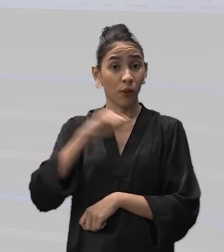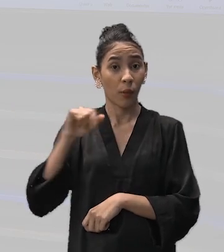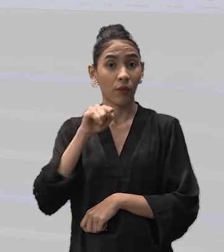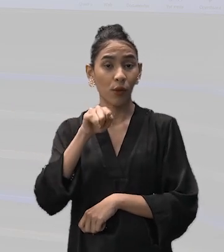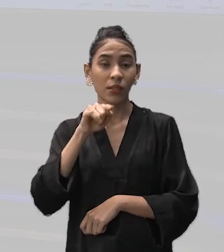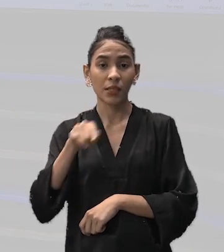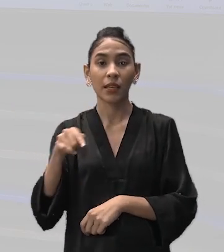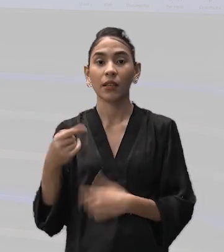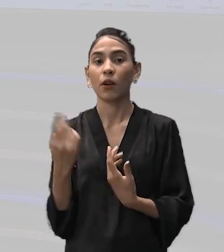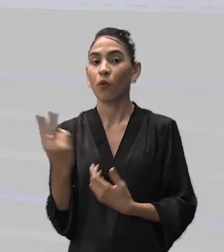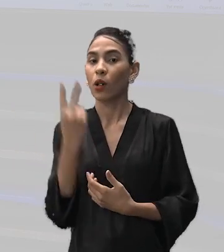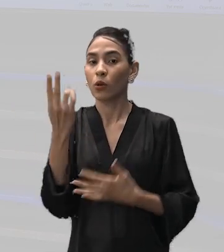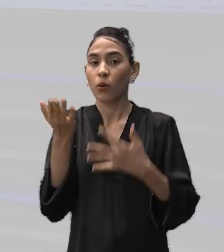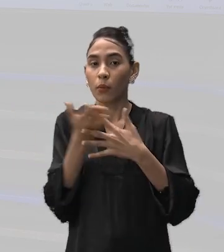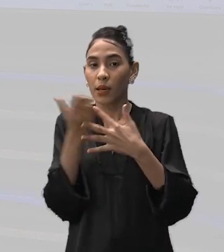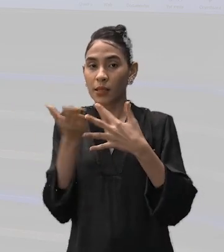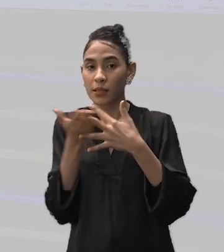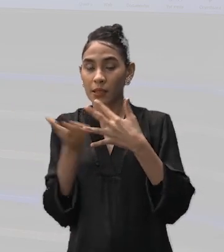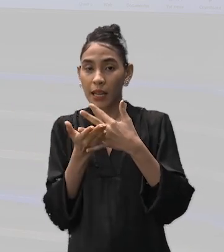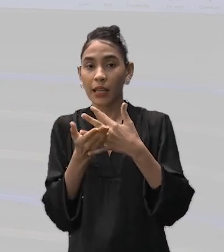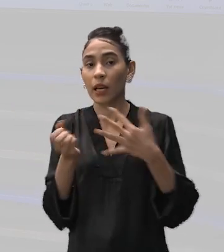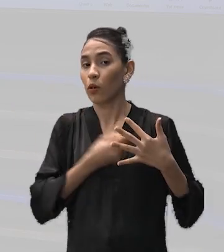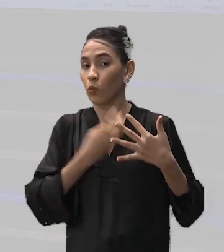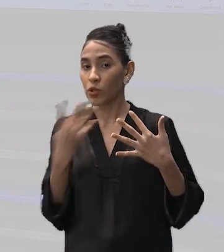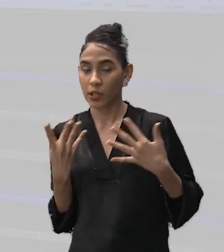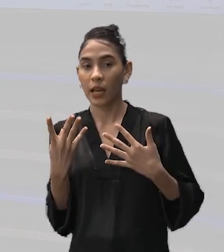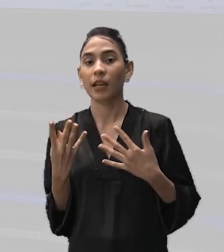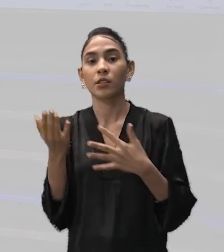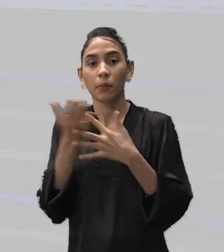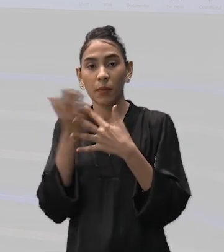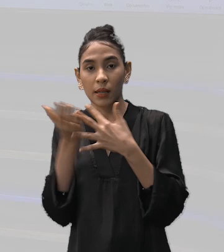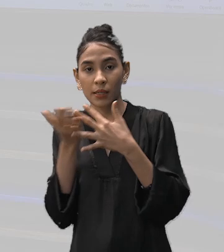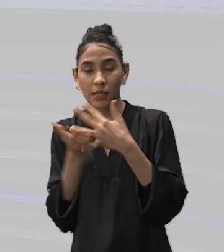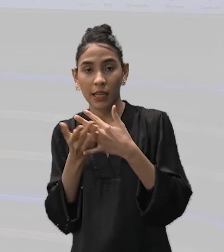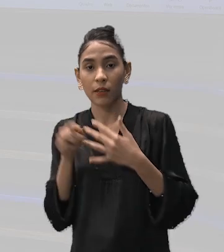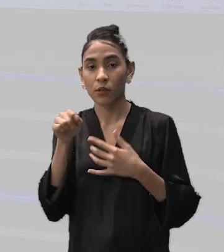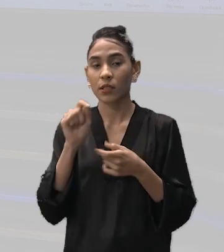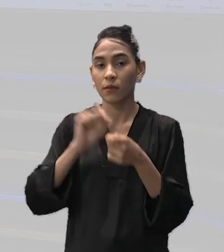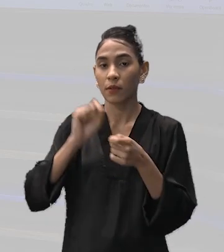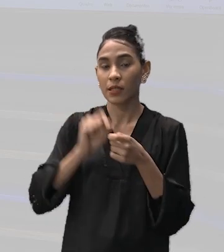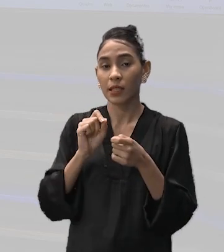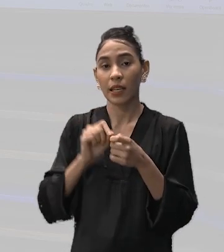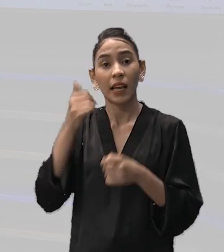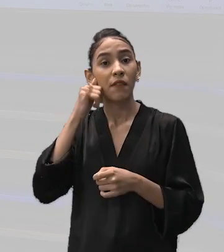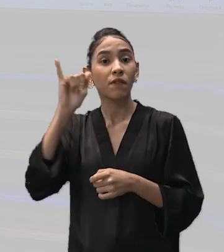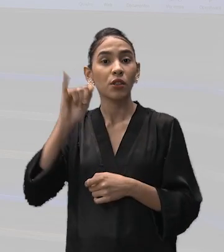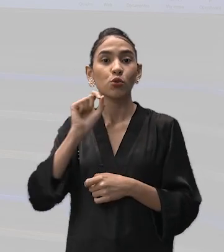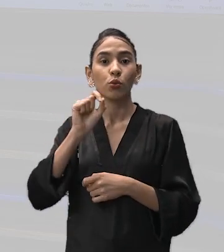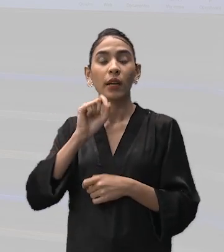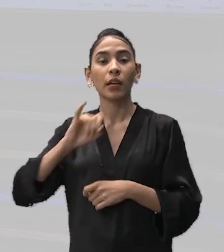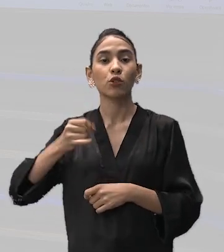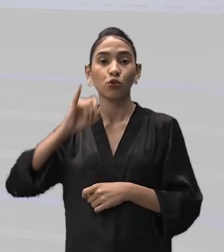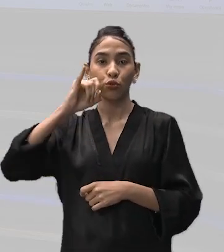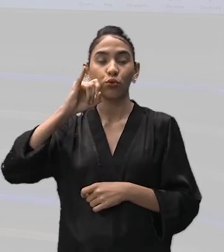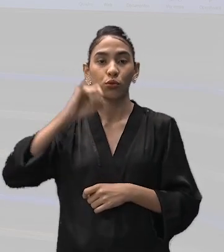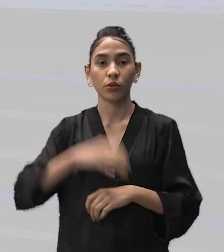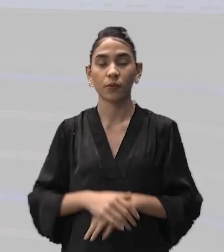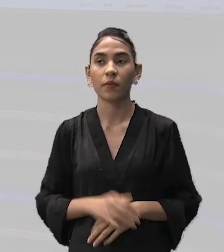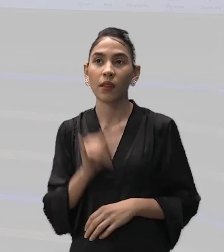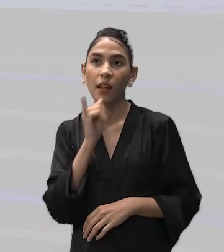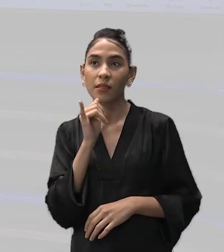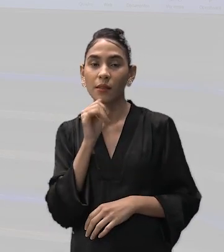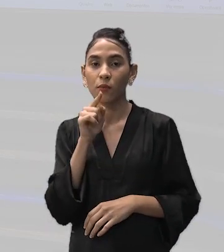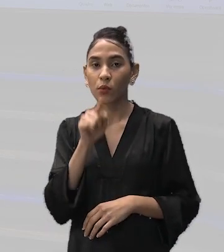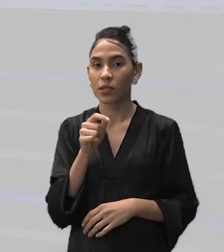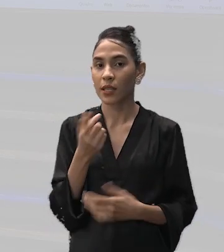da parcela, a quantidade da parcela mínima que você vai fazer, para que não seja cobrado juros. Então, por exemplo, vamos supor